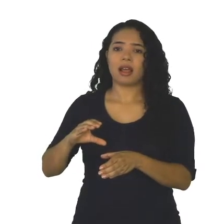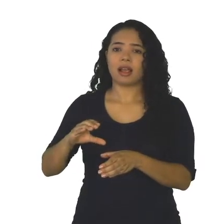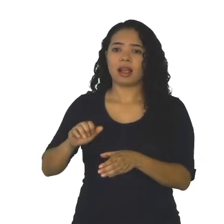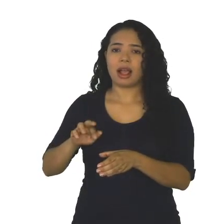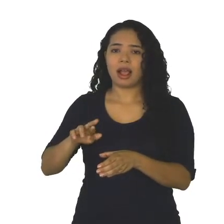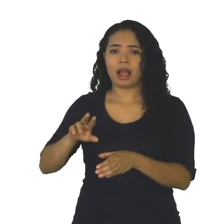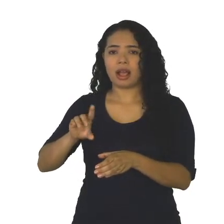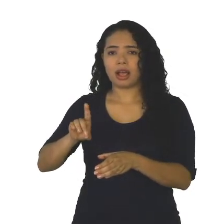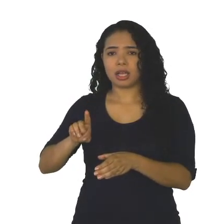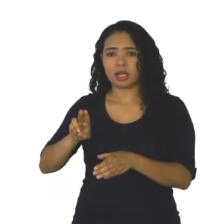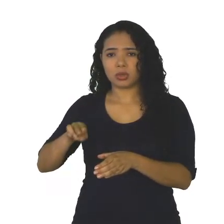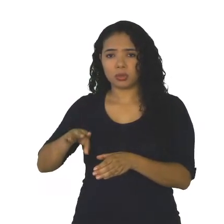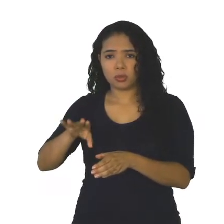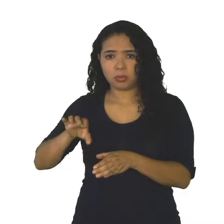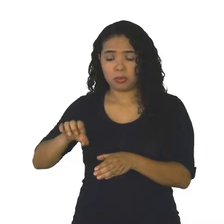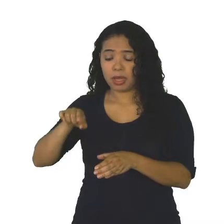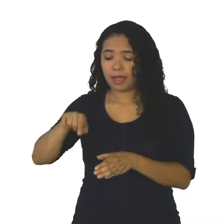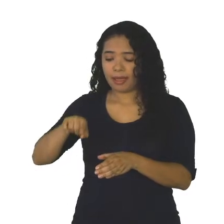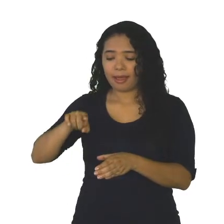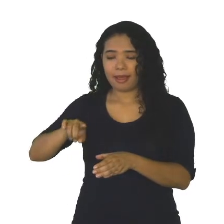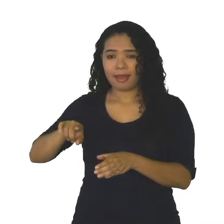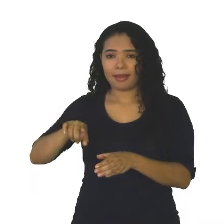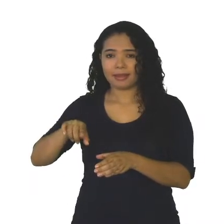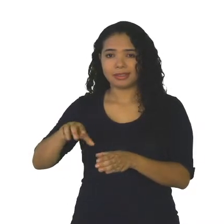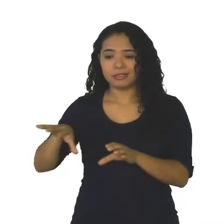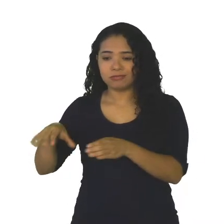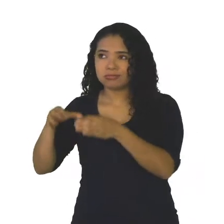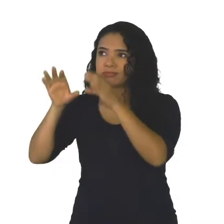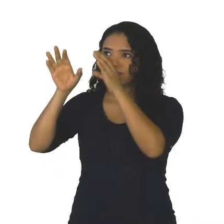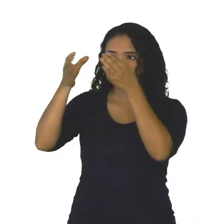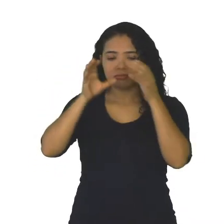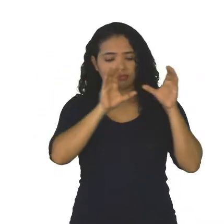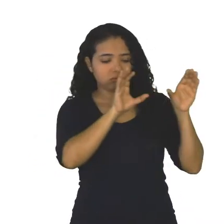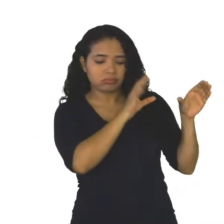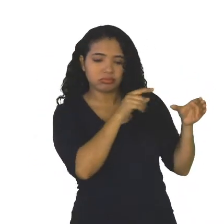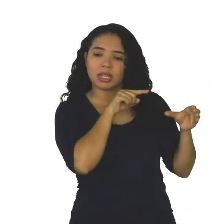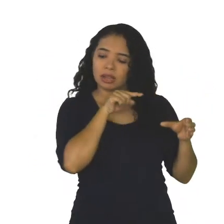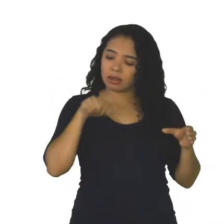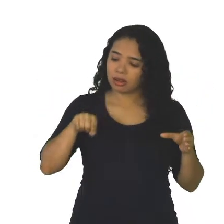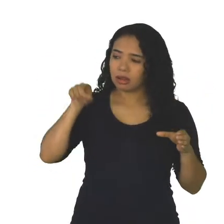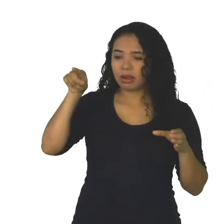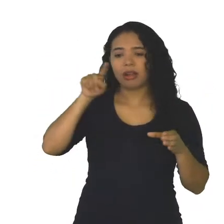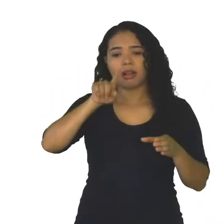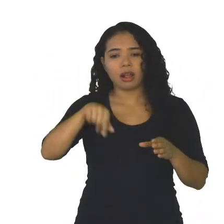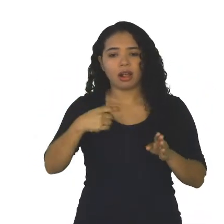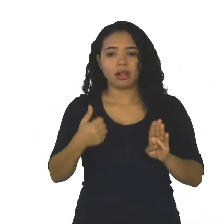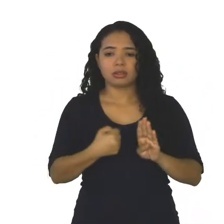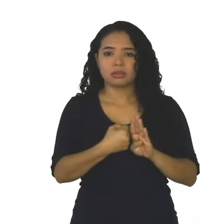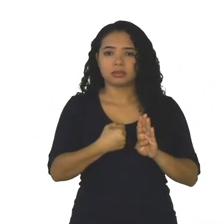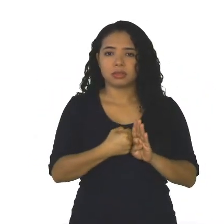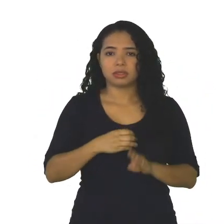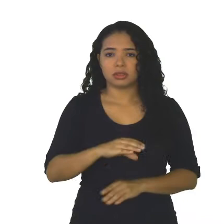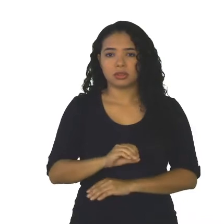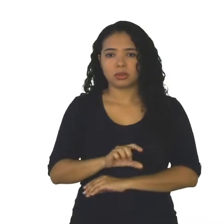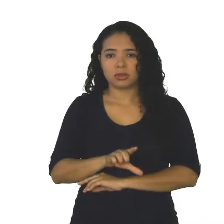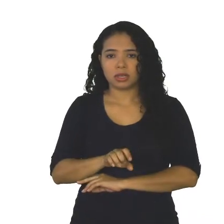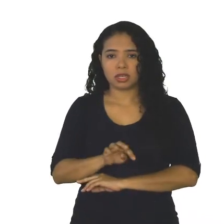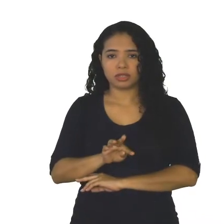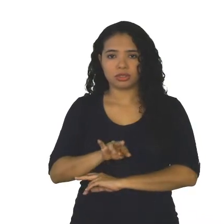que a gente usa para definir um conjunto ali de seres da mesma espécie, né? Ou de objetos,